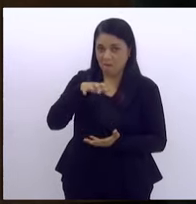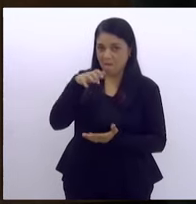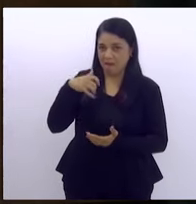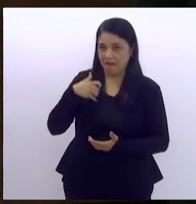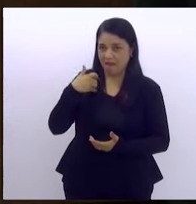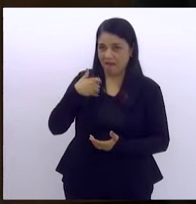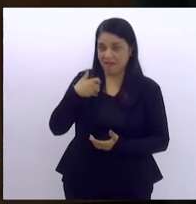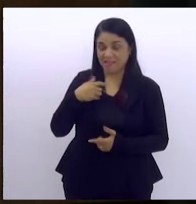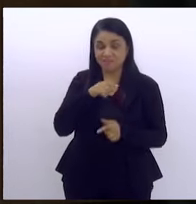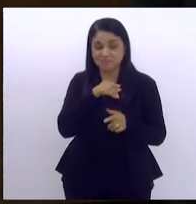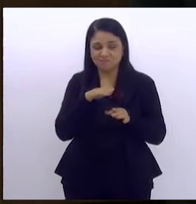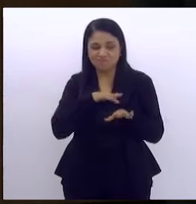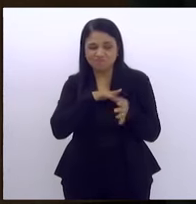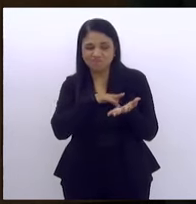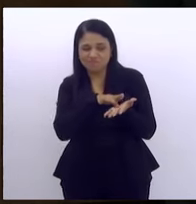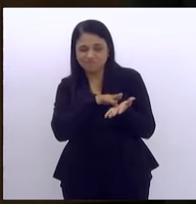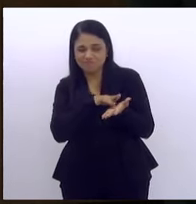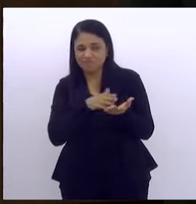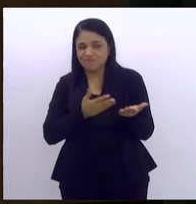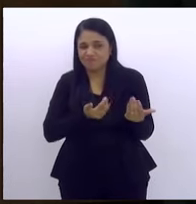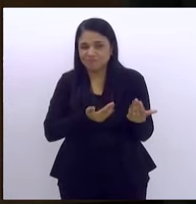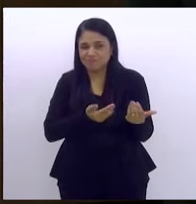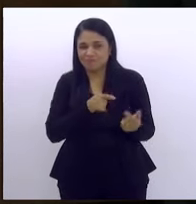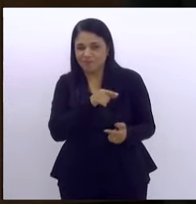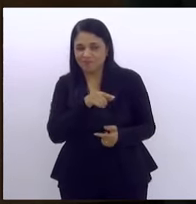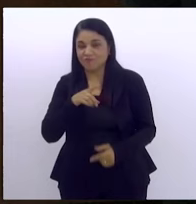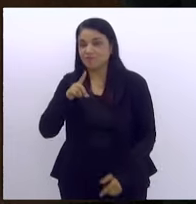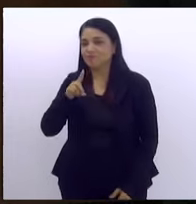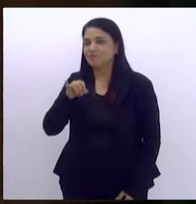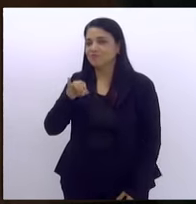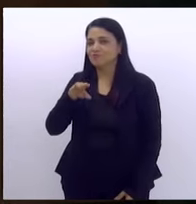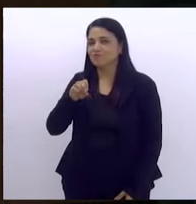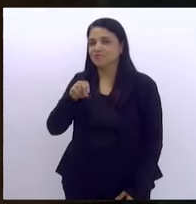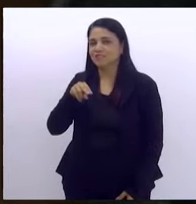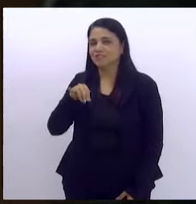de jovem, o nosso querido Dionísio Lins. Né?